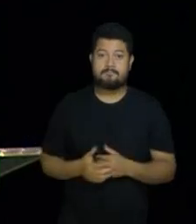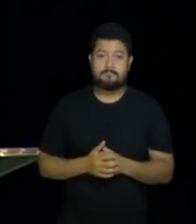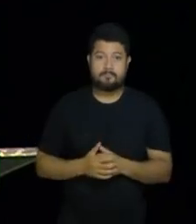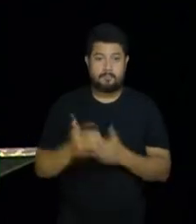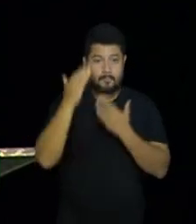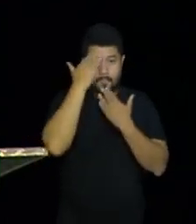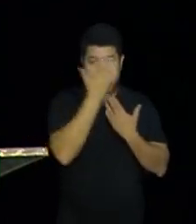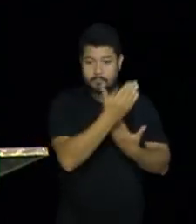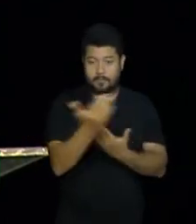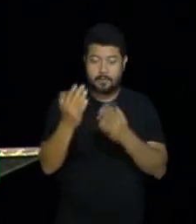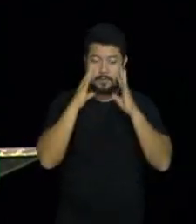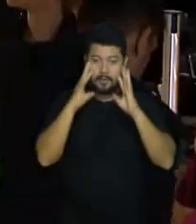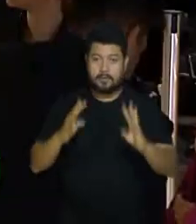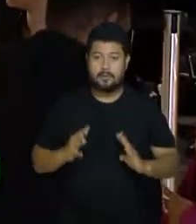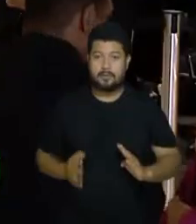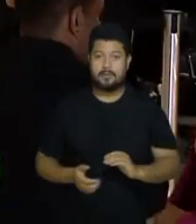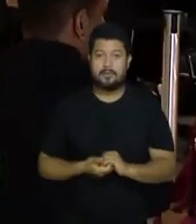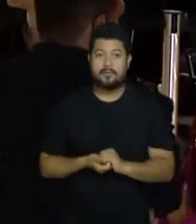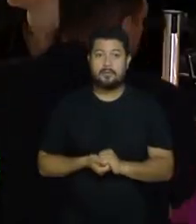todos.